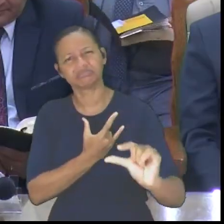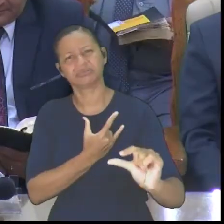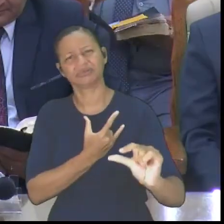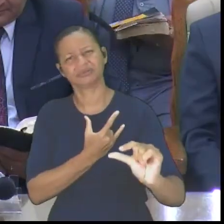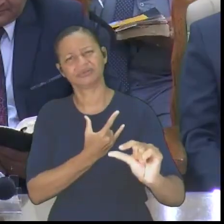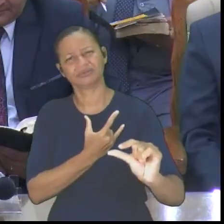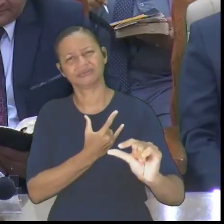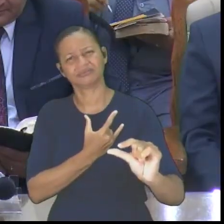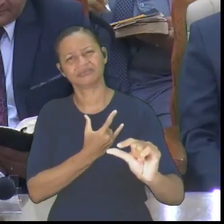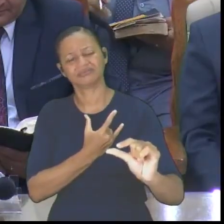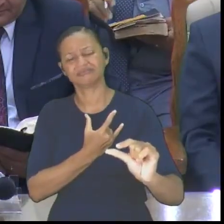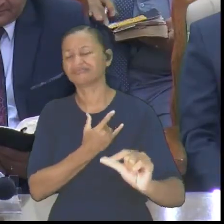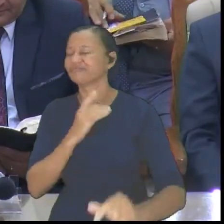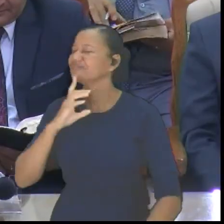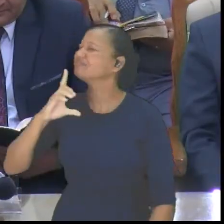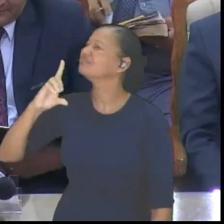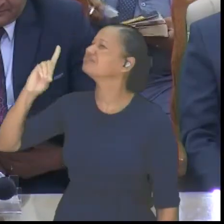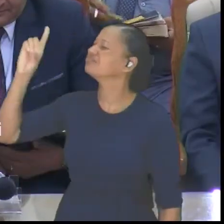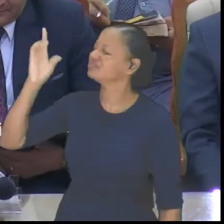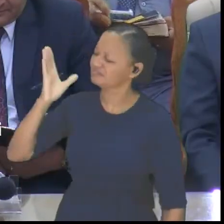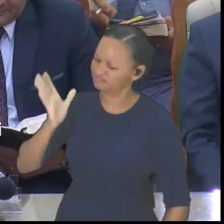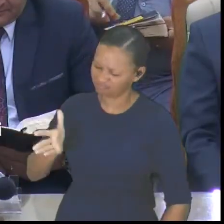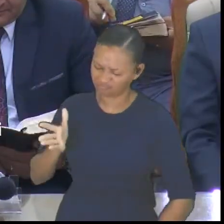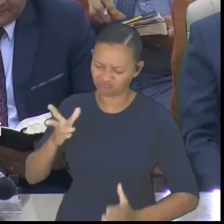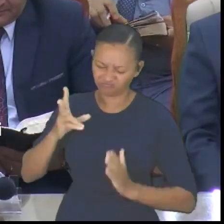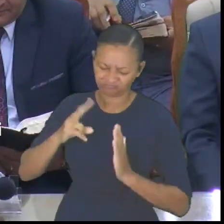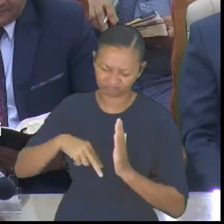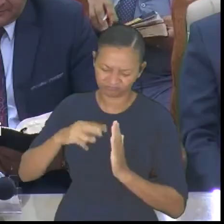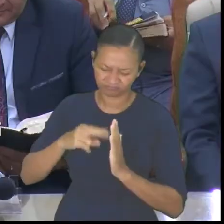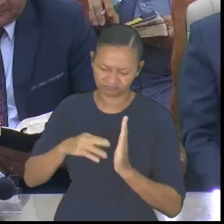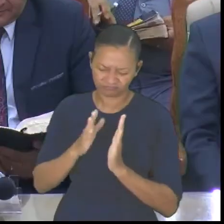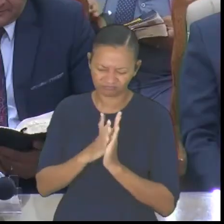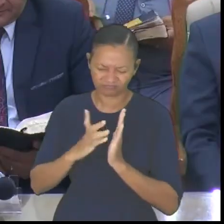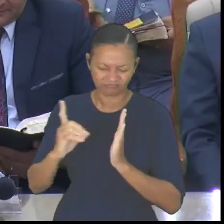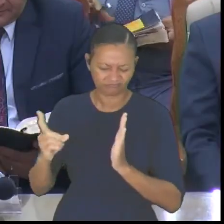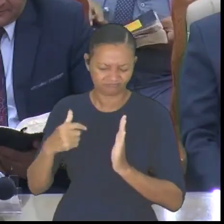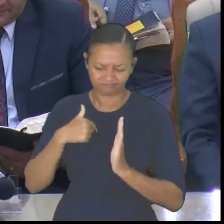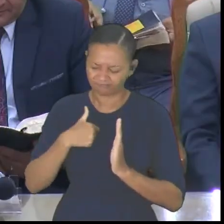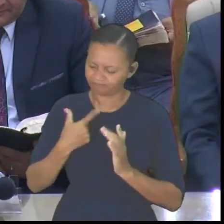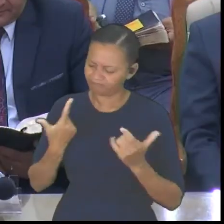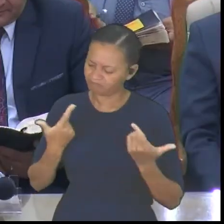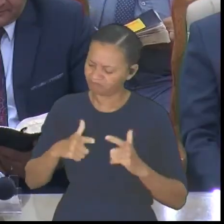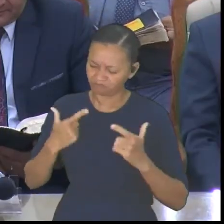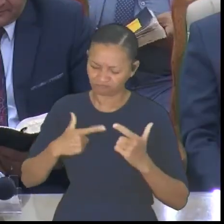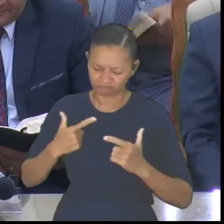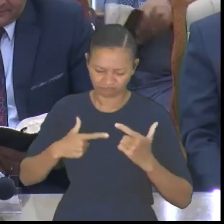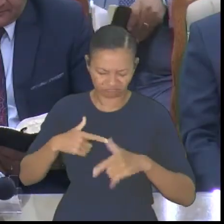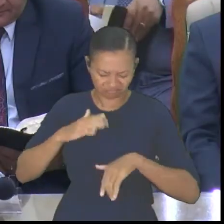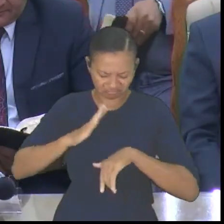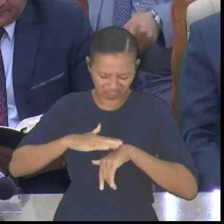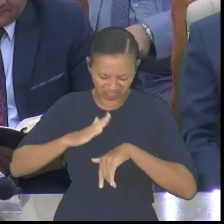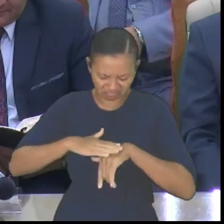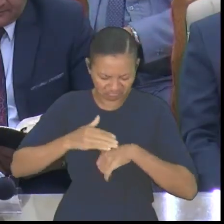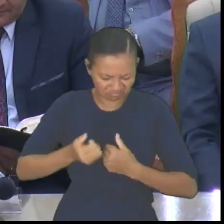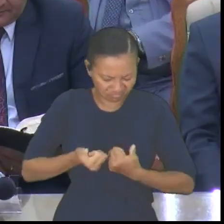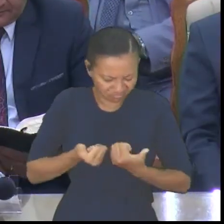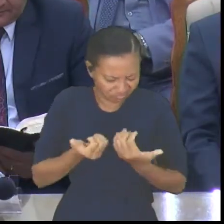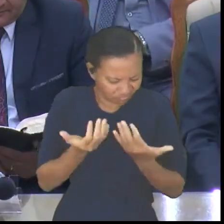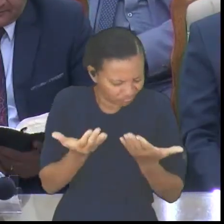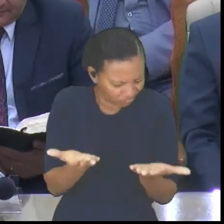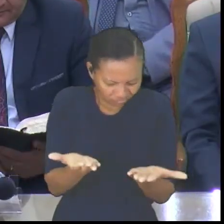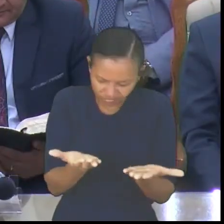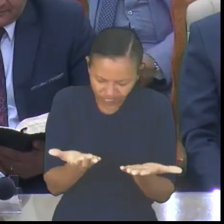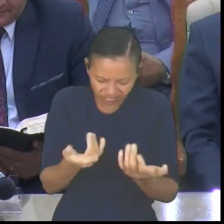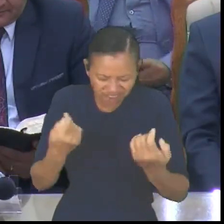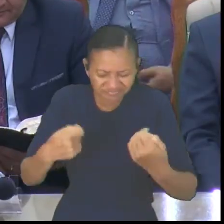Deus, a sua palavra foi lida, e o Senhor sabe que eu não tenho nada para oferecer para esse povo, se do céu